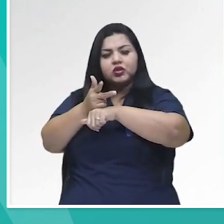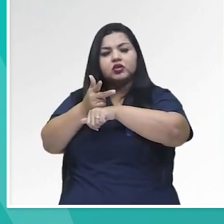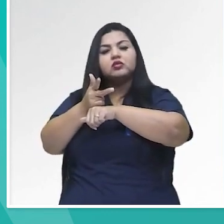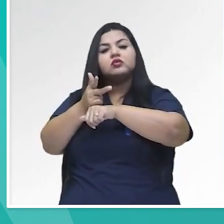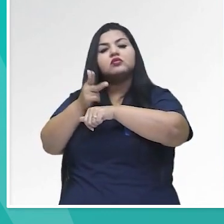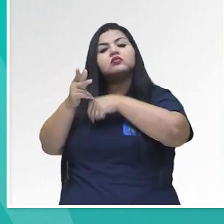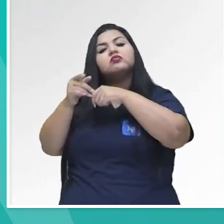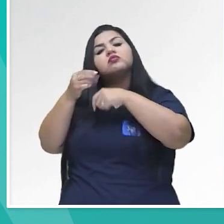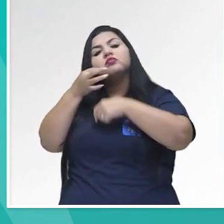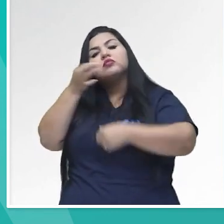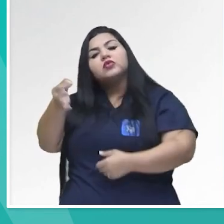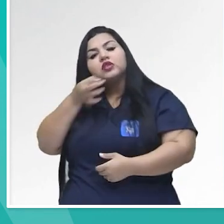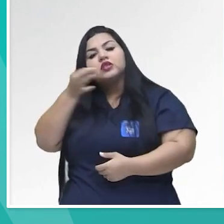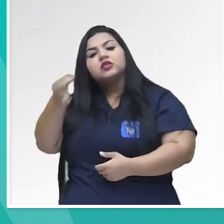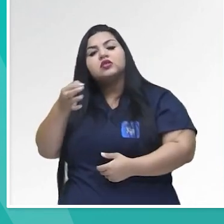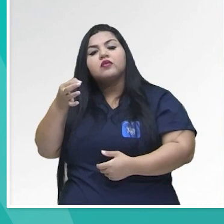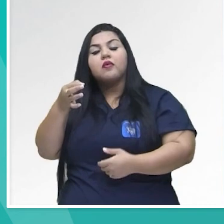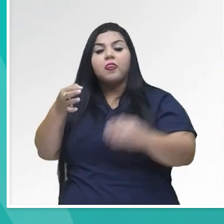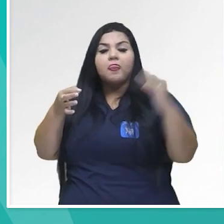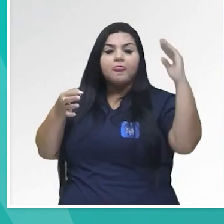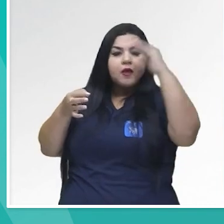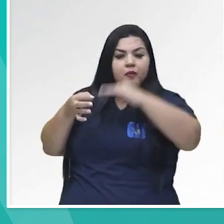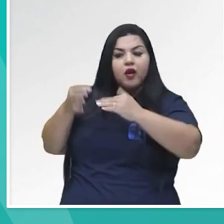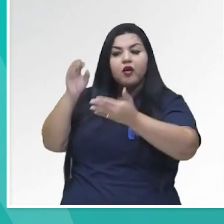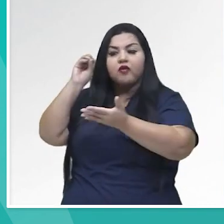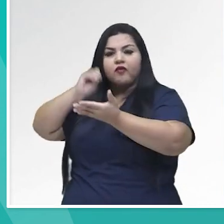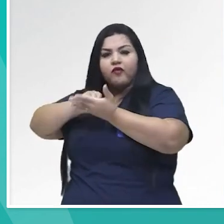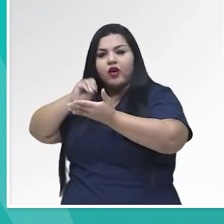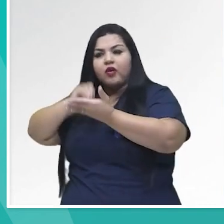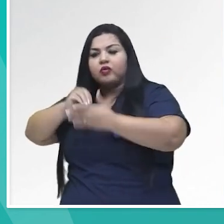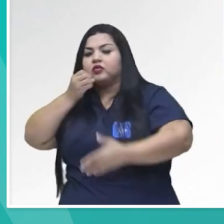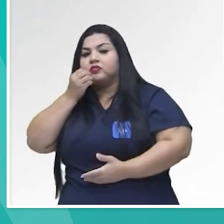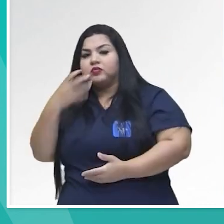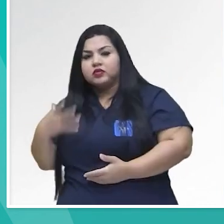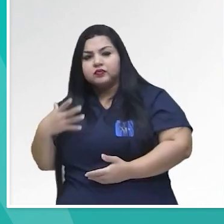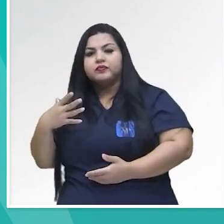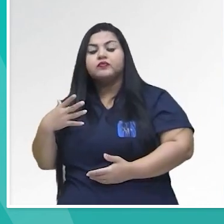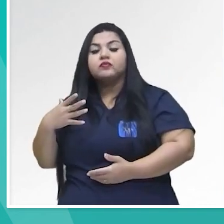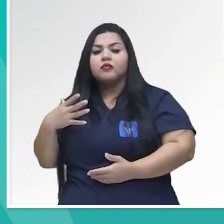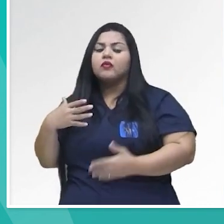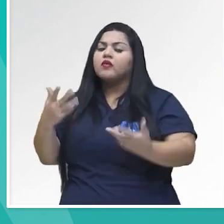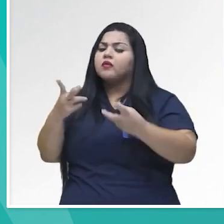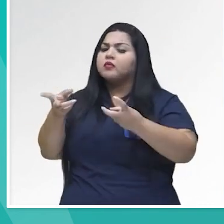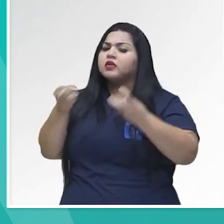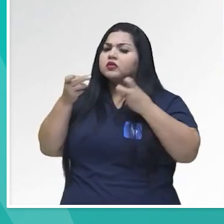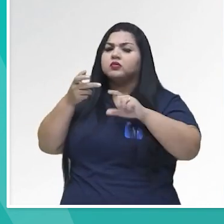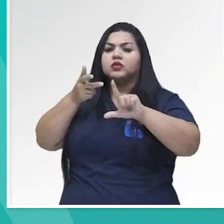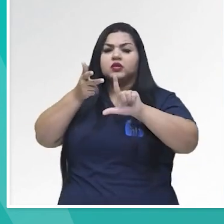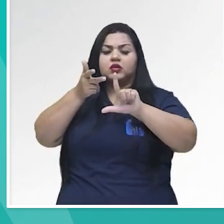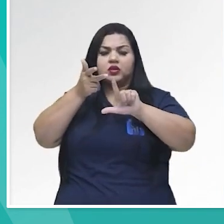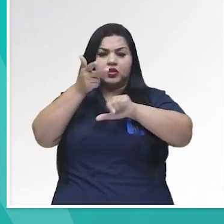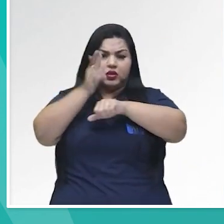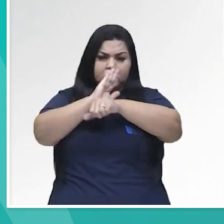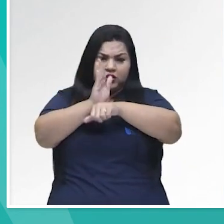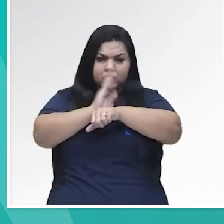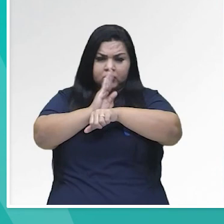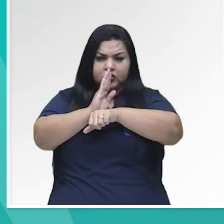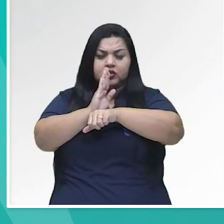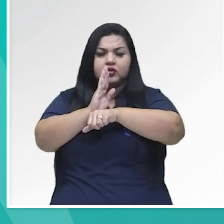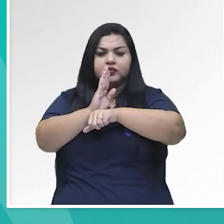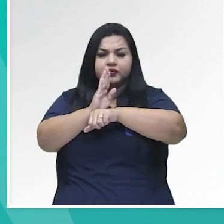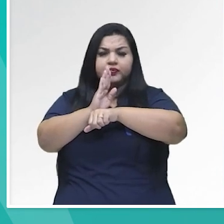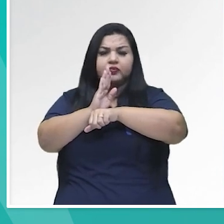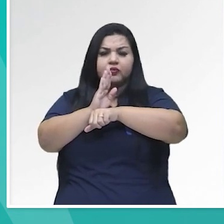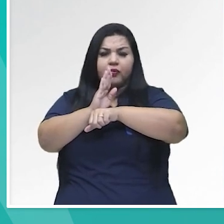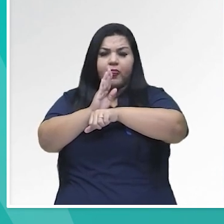sobre o mal como ausência do bem. Então, a gente vai perceber nesse vídeo, que você pode ler, inclusive, com muito carinho aí